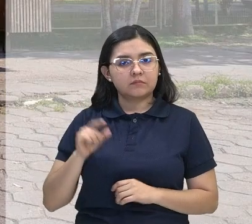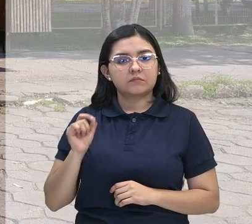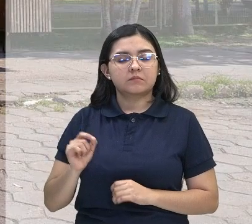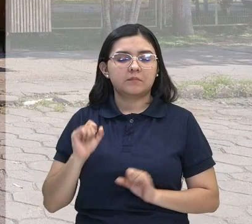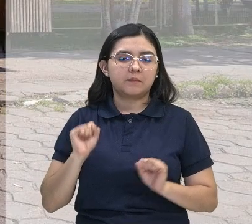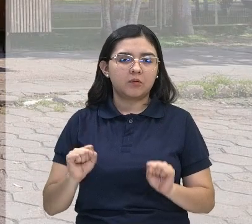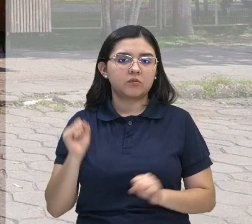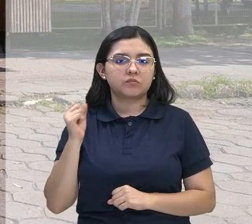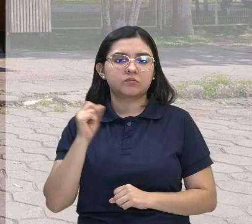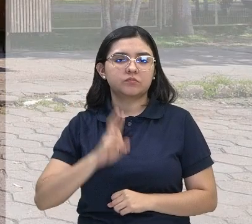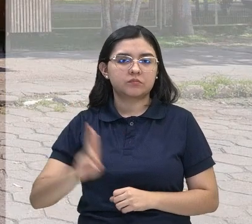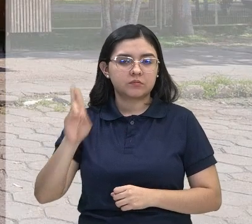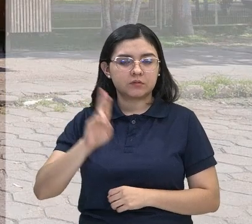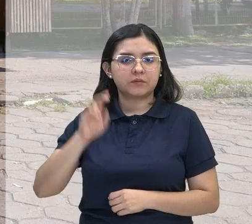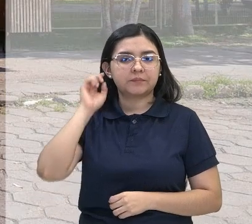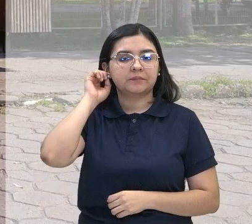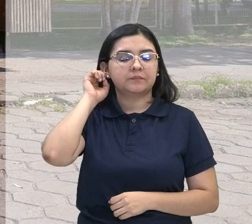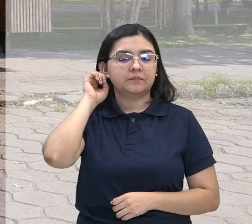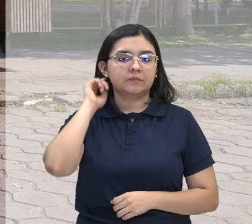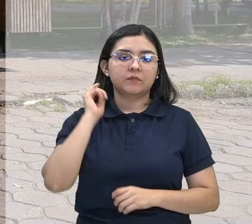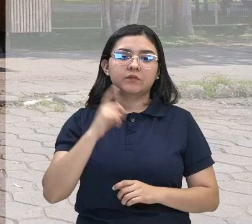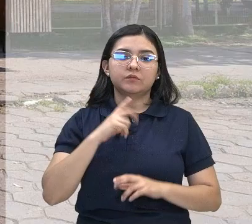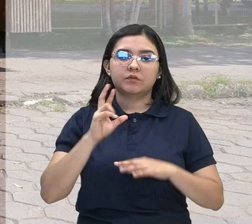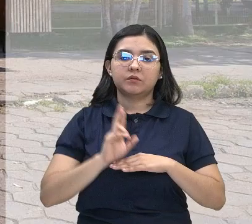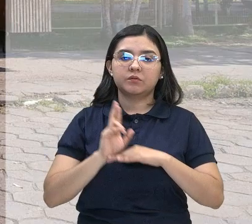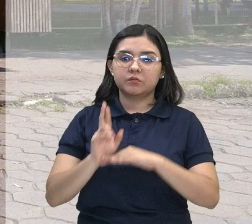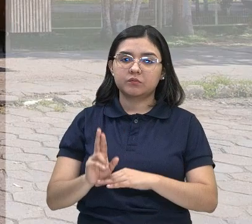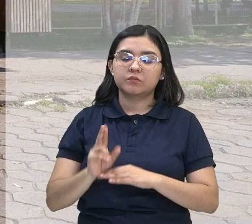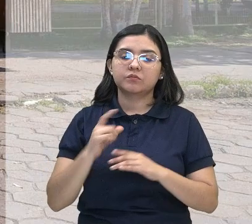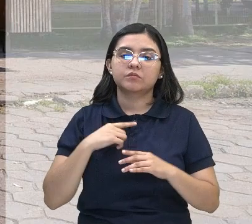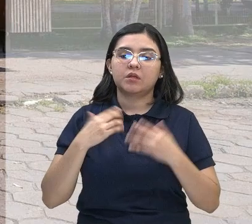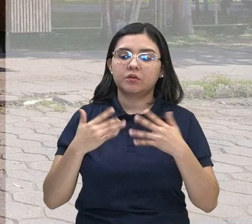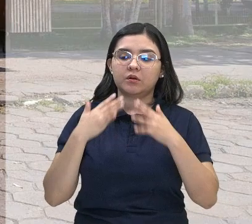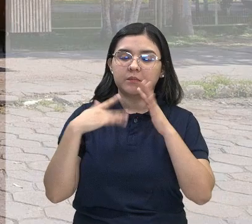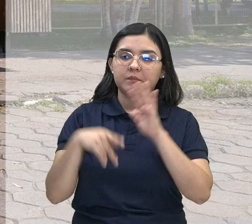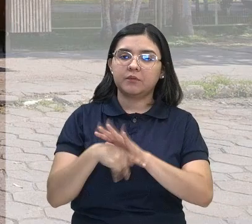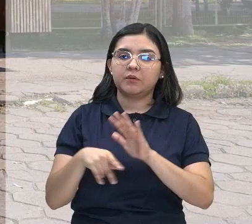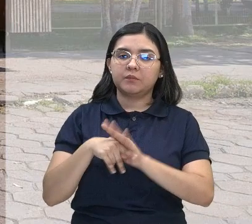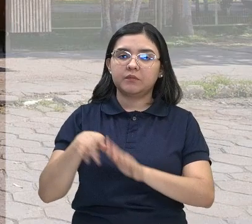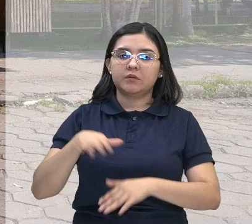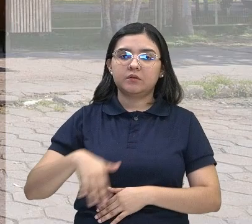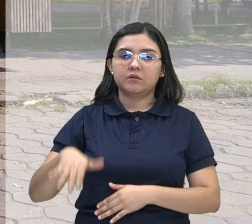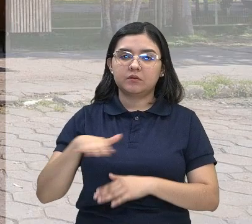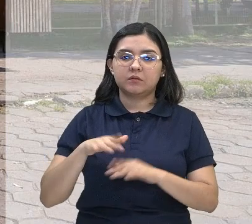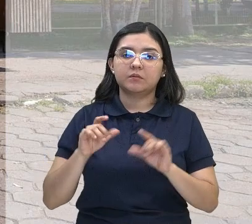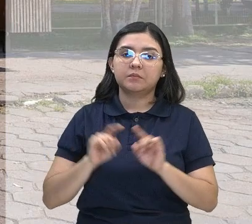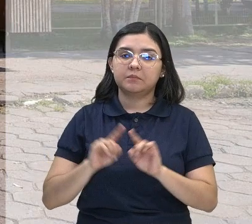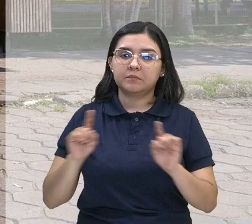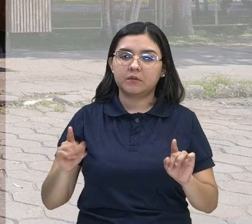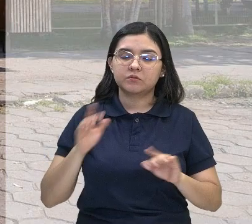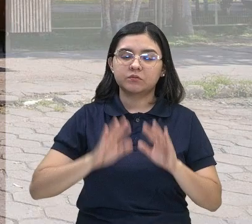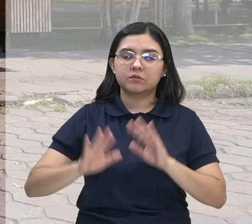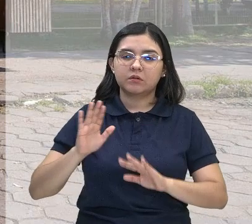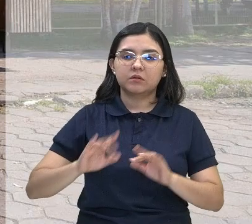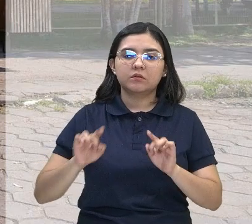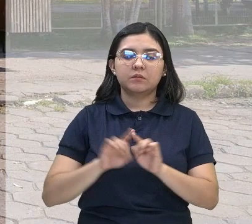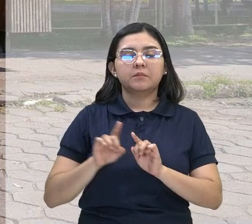posso utilizar os recursos naturais daquela área de forma racional